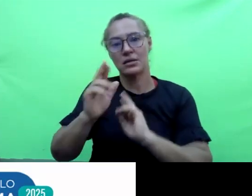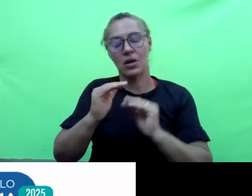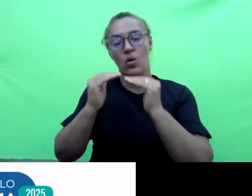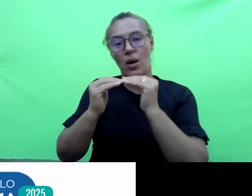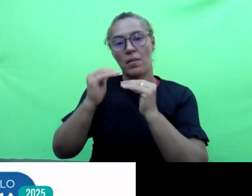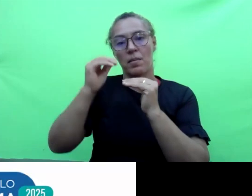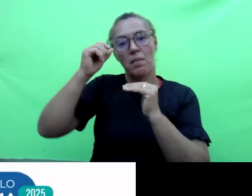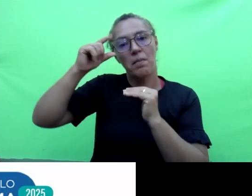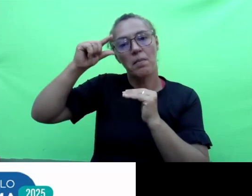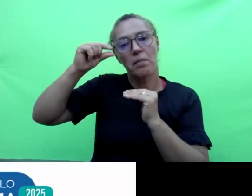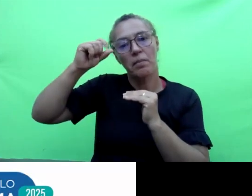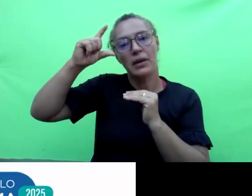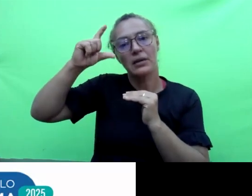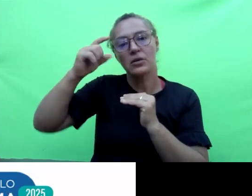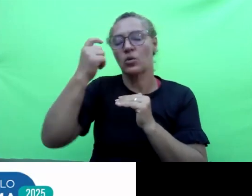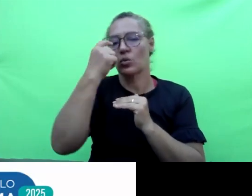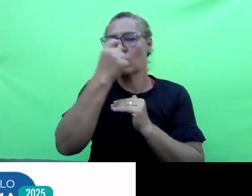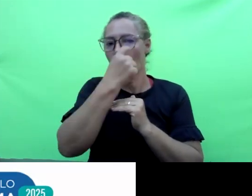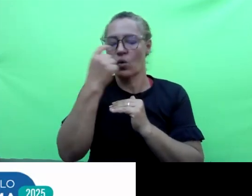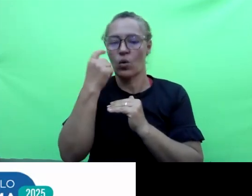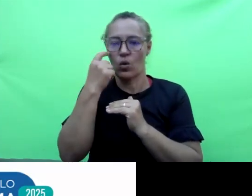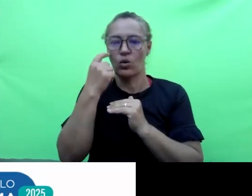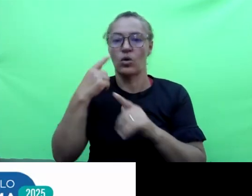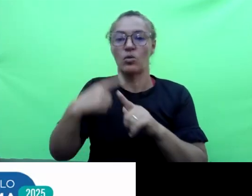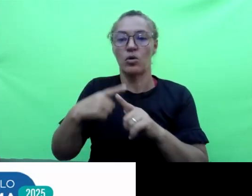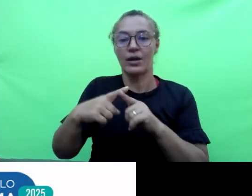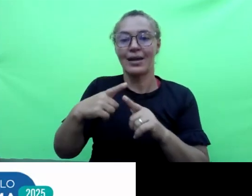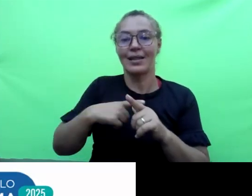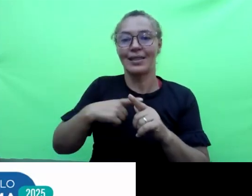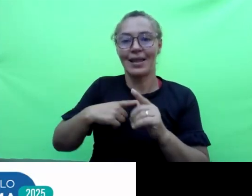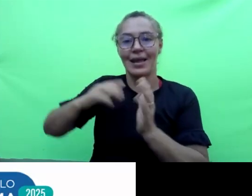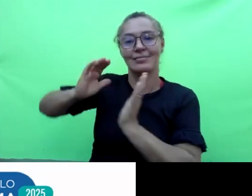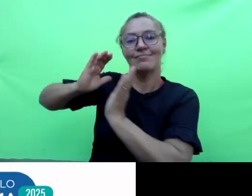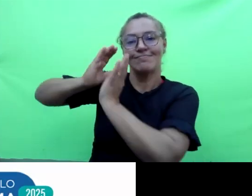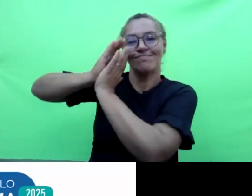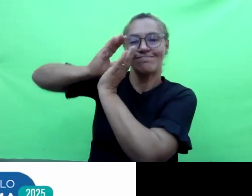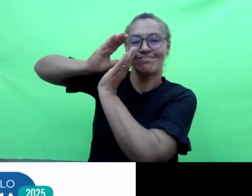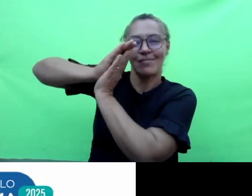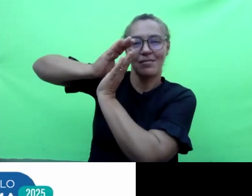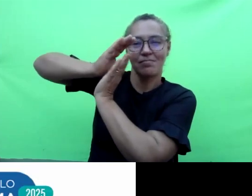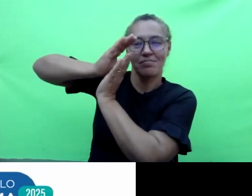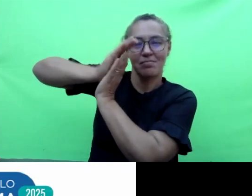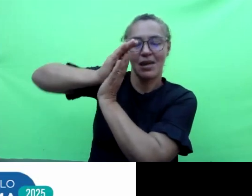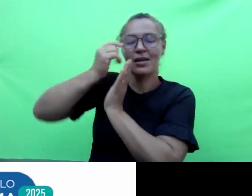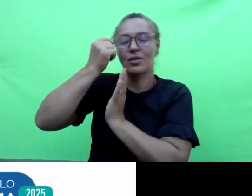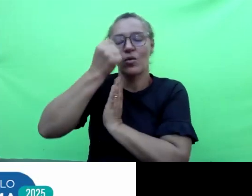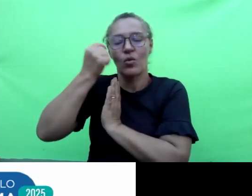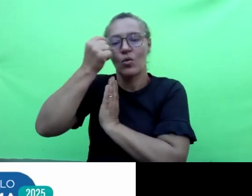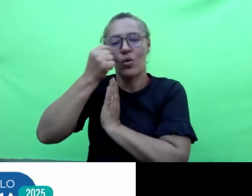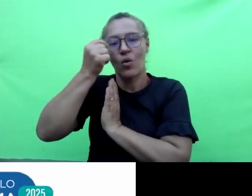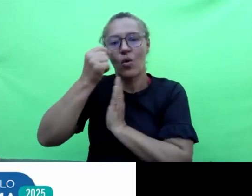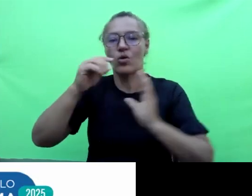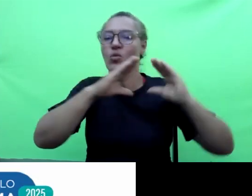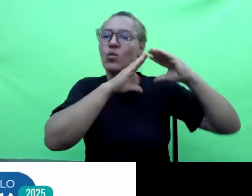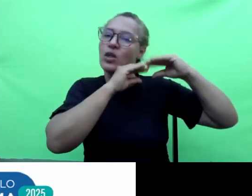olho nesse lado, né? Porque existe uma tendência maior à compressão do globo ocular, quer seja contra o